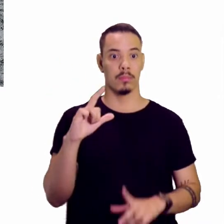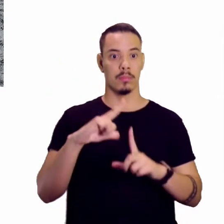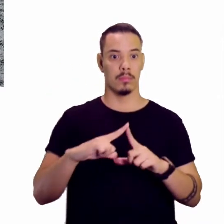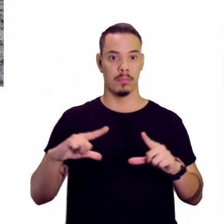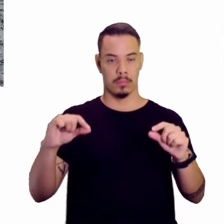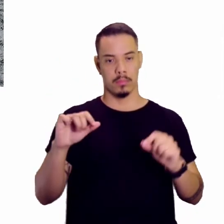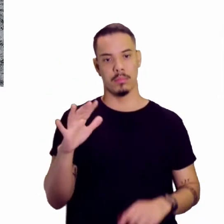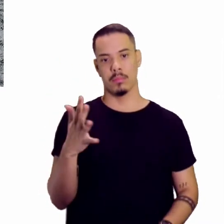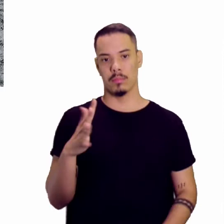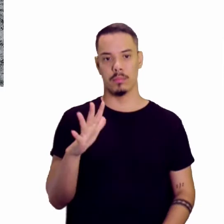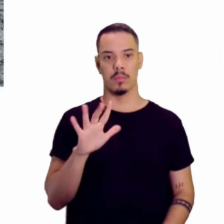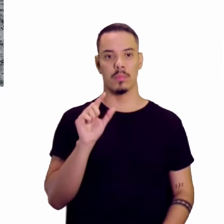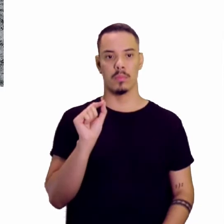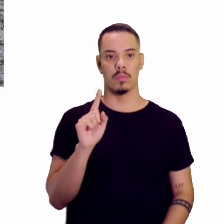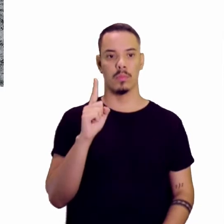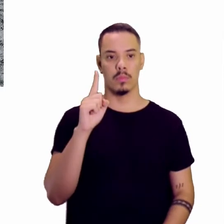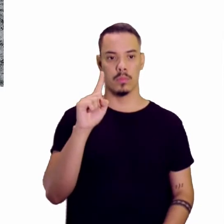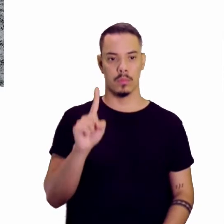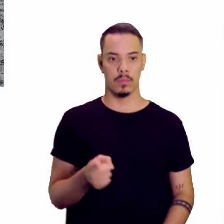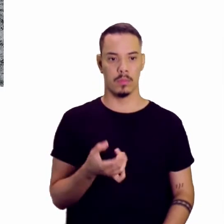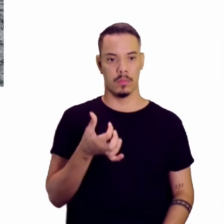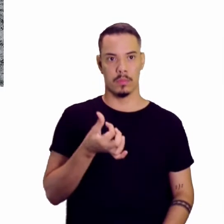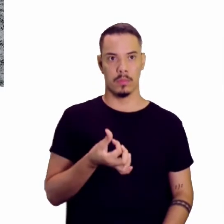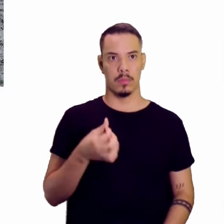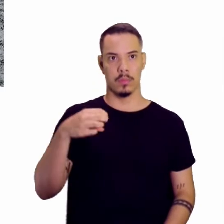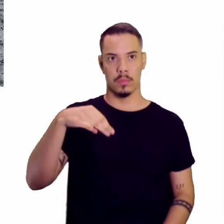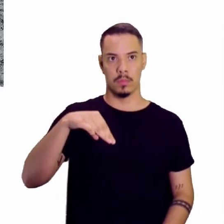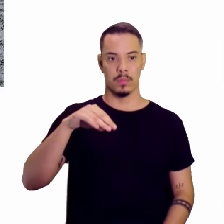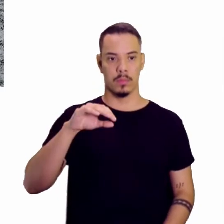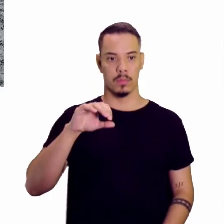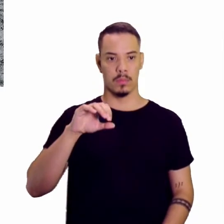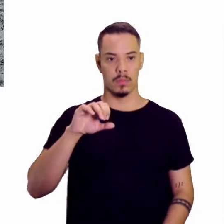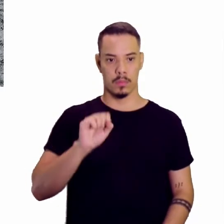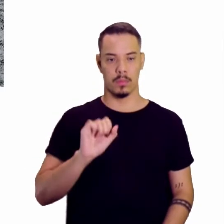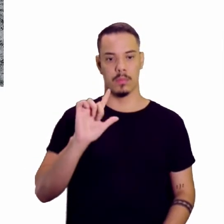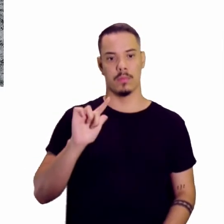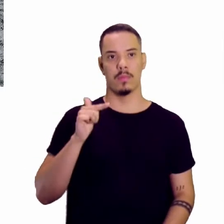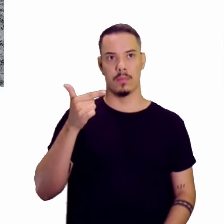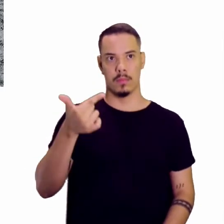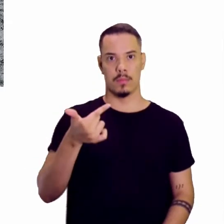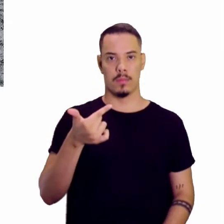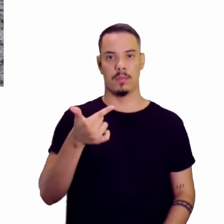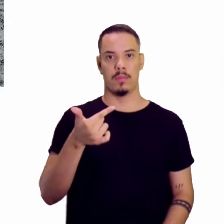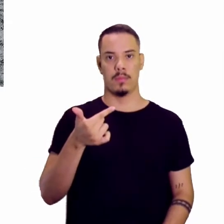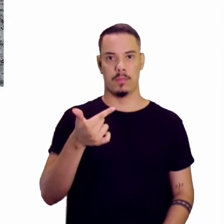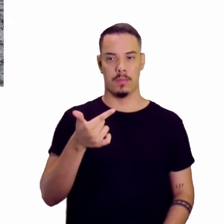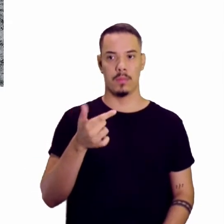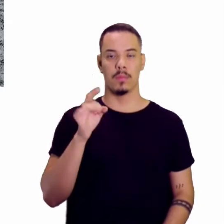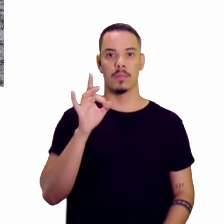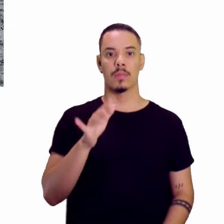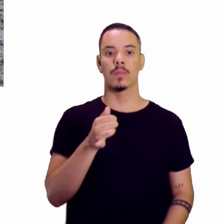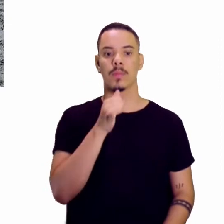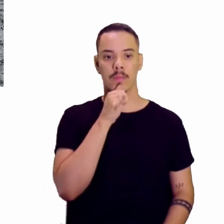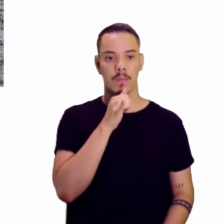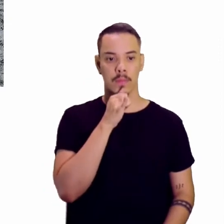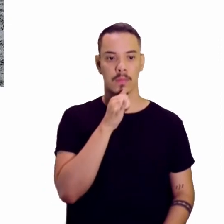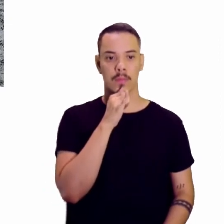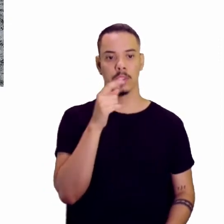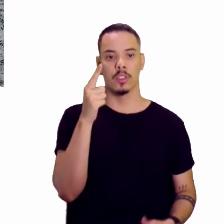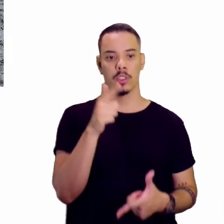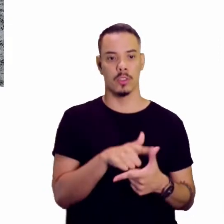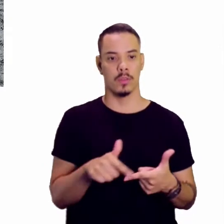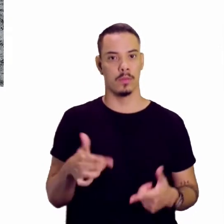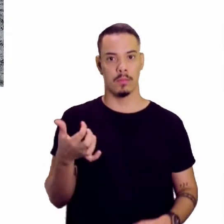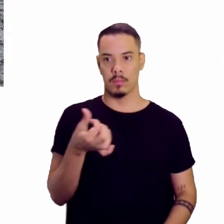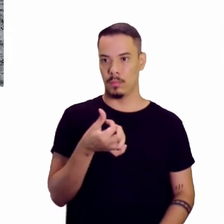é aproximadamente 1,6 metros por segundo ao quadrado e não 9,8 metros por segundo ao quadrado. Só pegar 9,8 e dividir por 6,